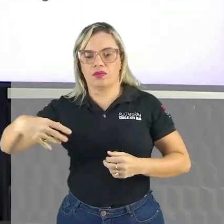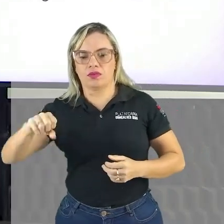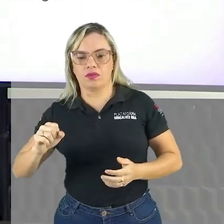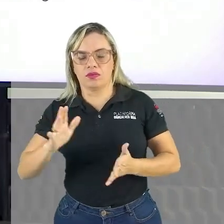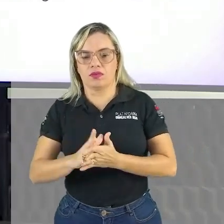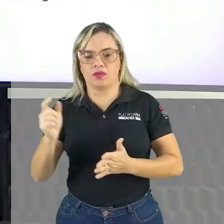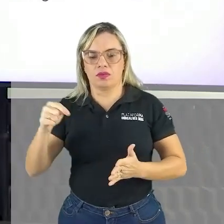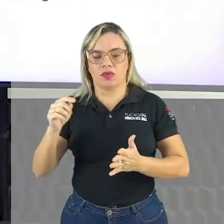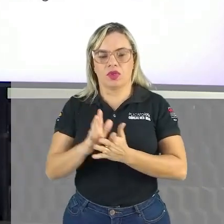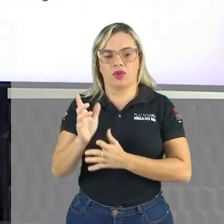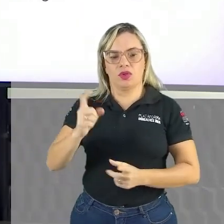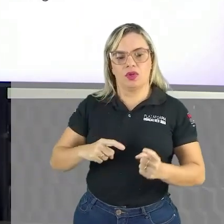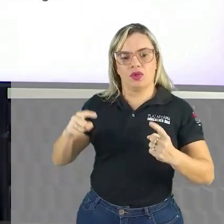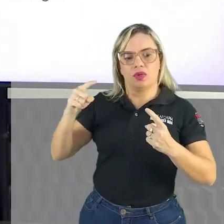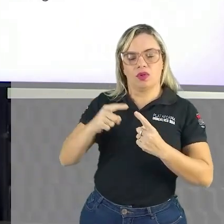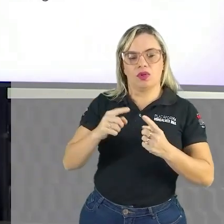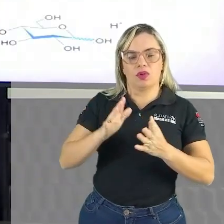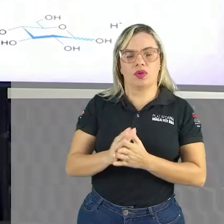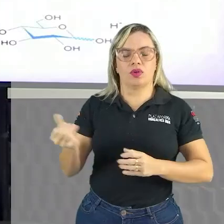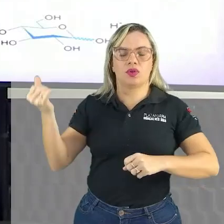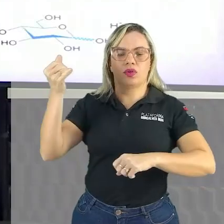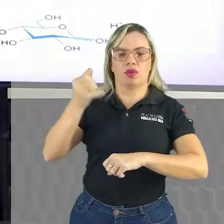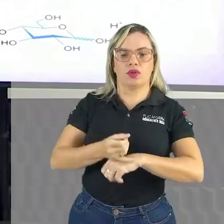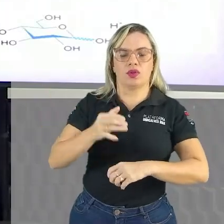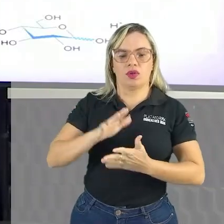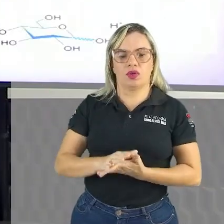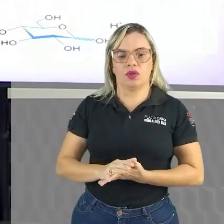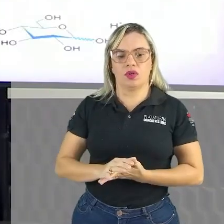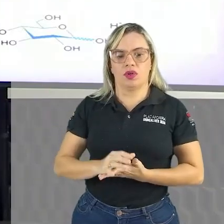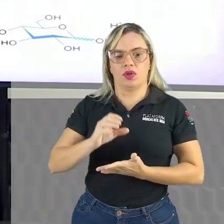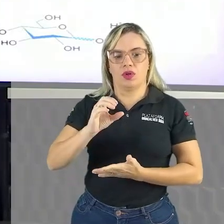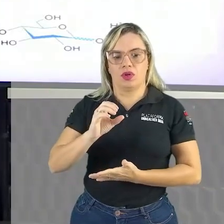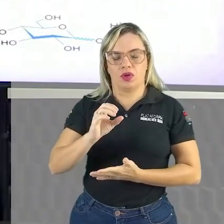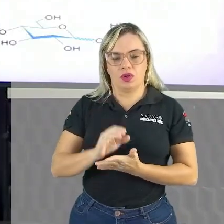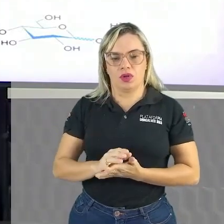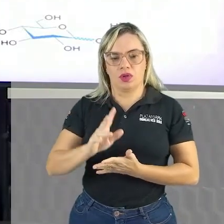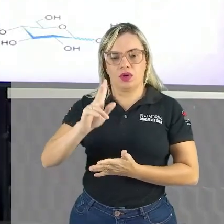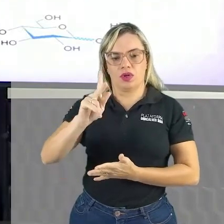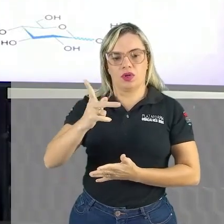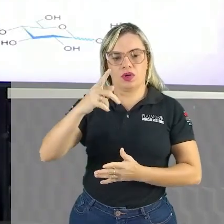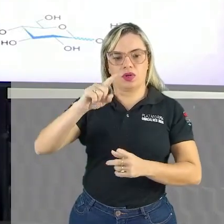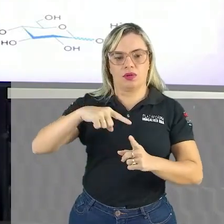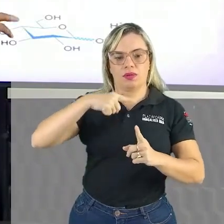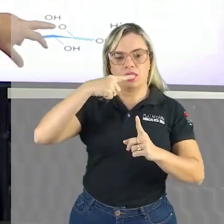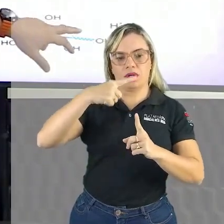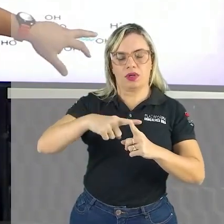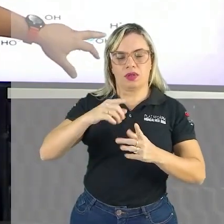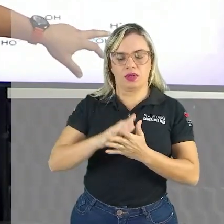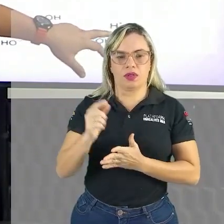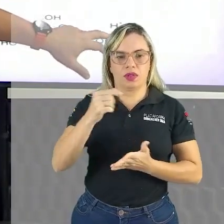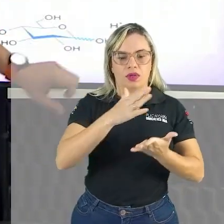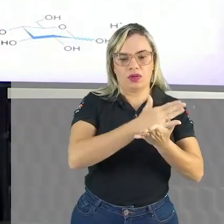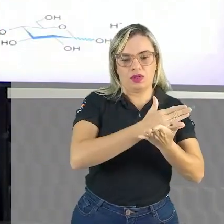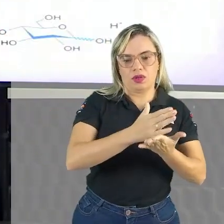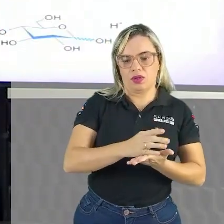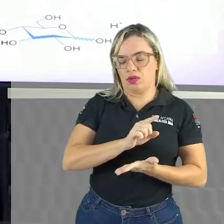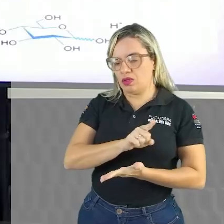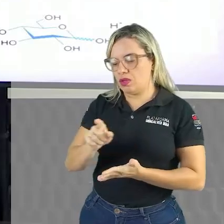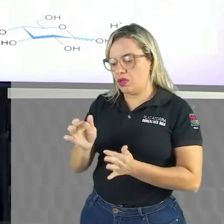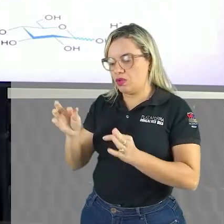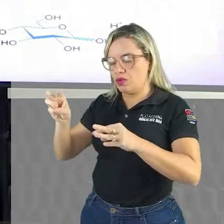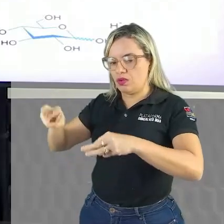a função do íon H+, ele quer saber qual é a função desse íon H+, bem aqui, ó, que está no começo e saiu lá no